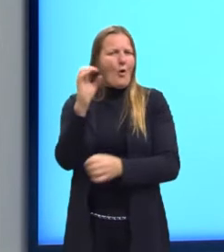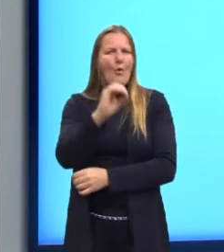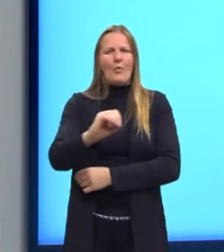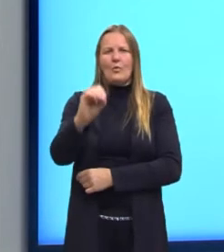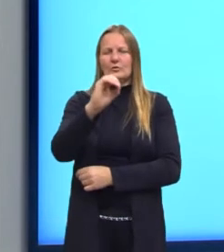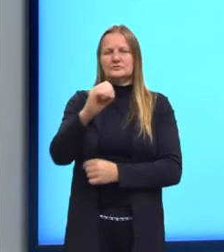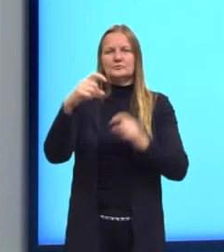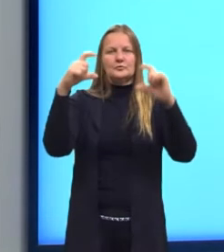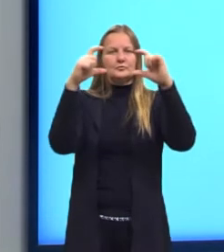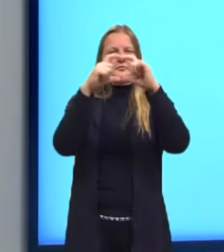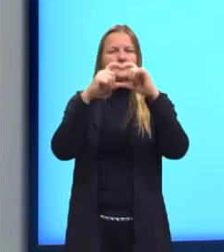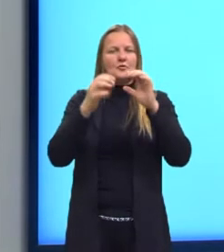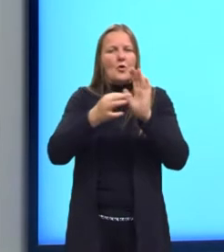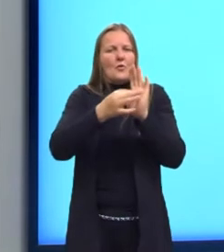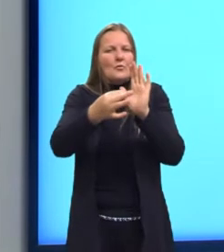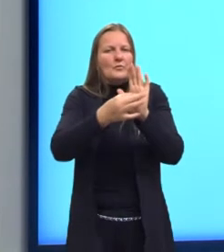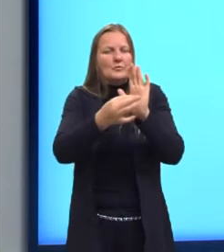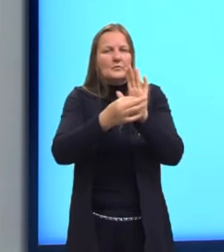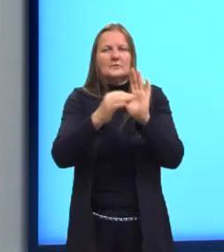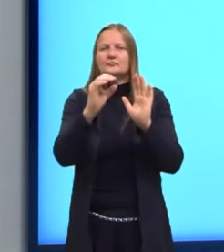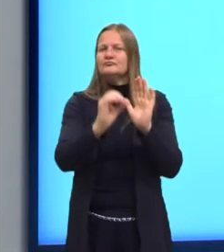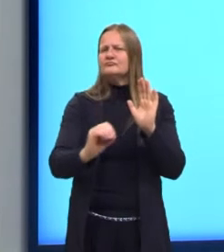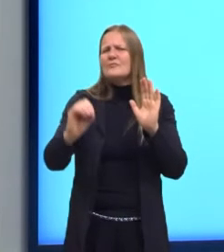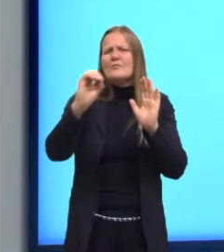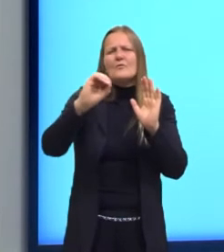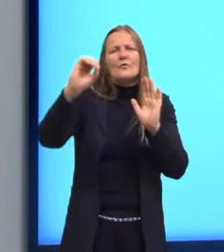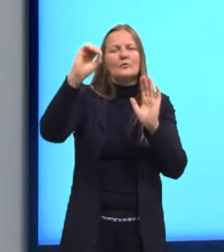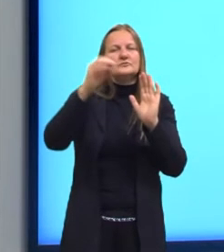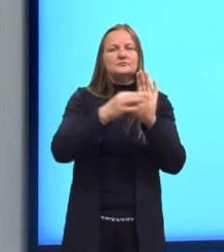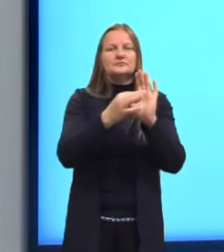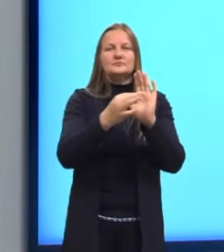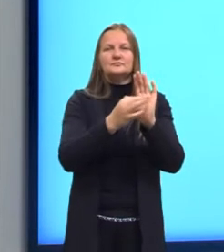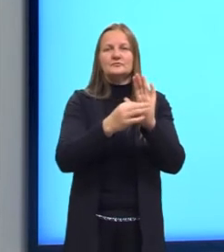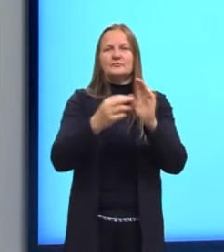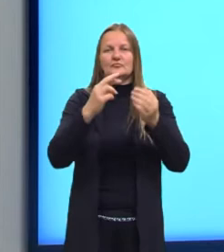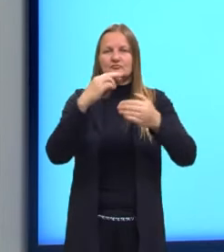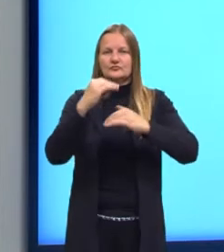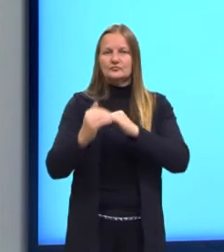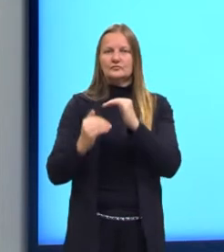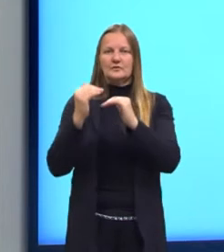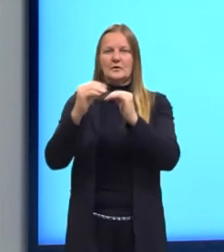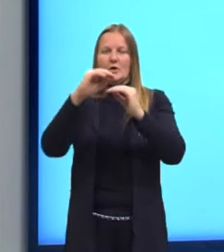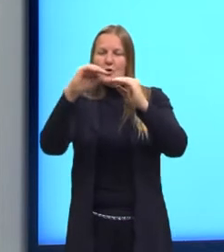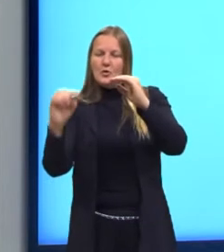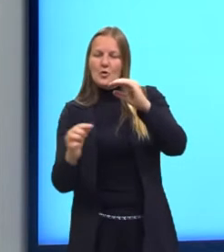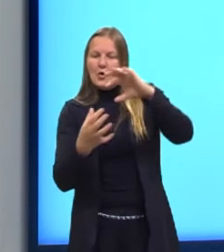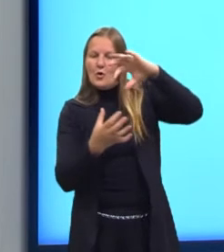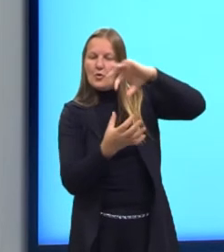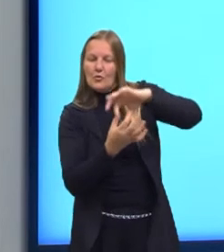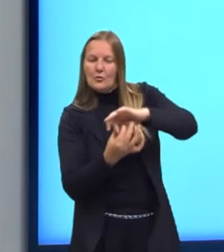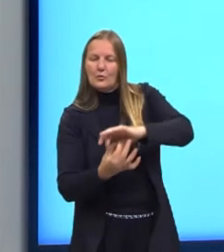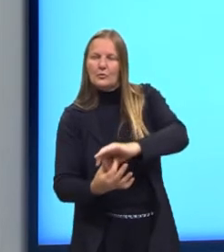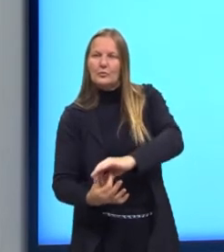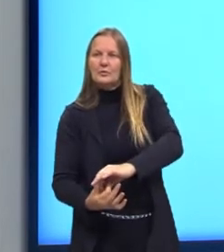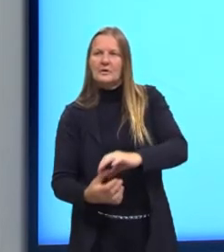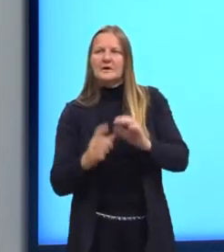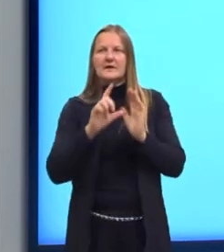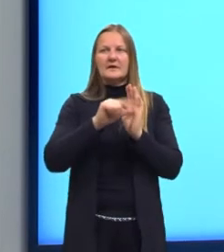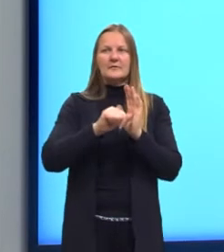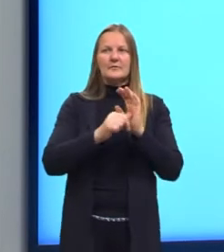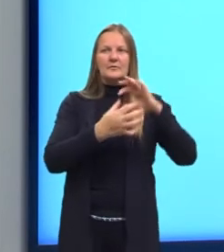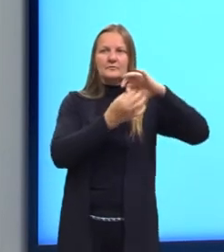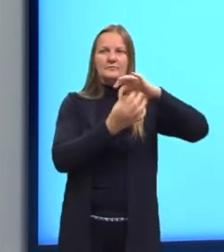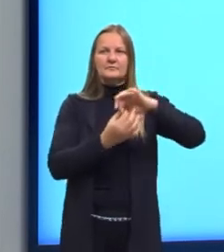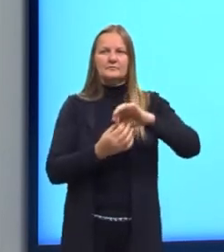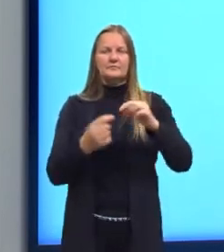tem período com argumento os argumentos não é que serão desenvolvidos no texto Então de